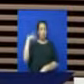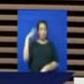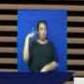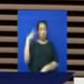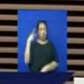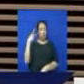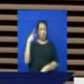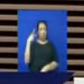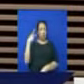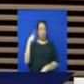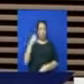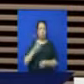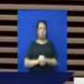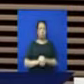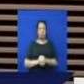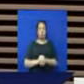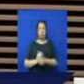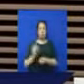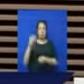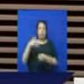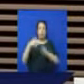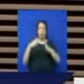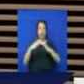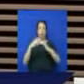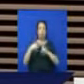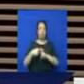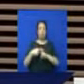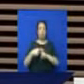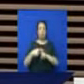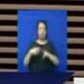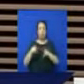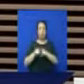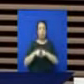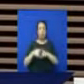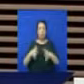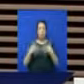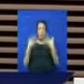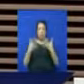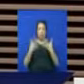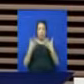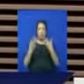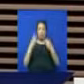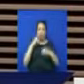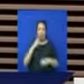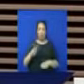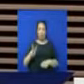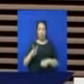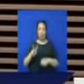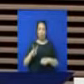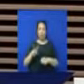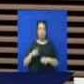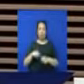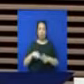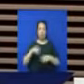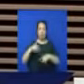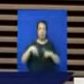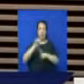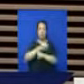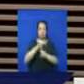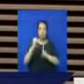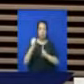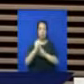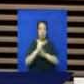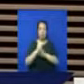congregando na palavra, e que a alegria de lhe ver na ação social aquele dia também, trabalhando, fiquei muito, muito feliz, Dirnei.